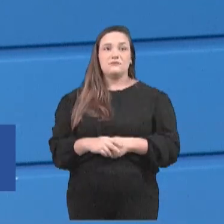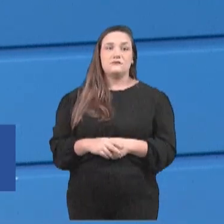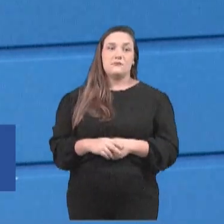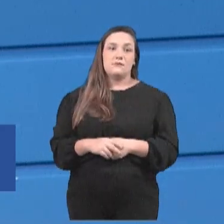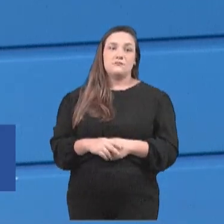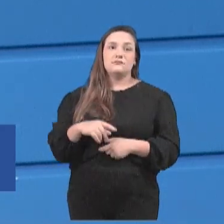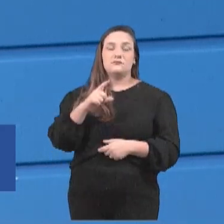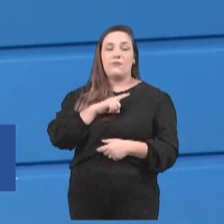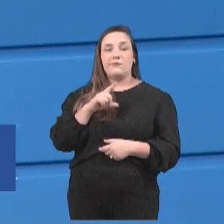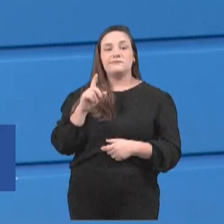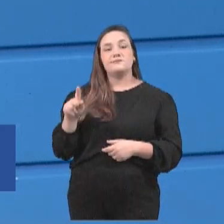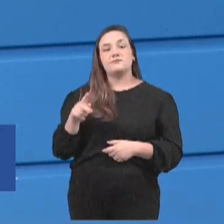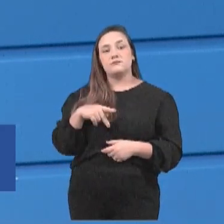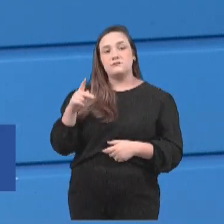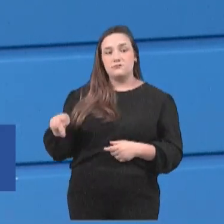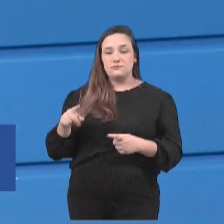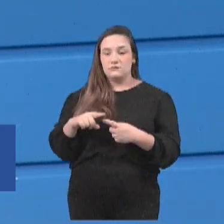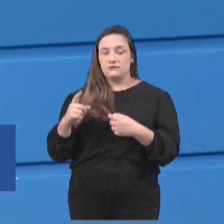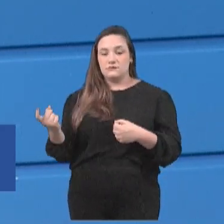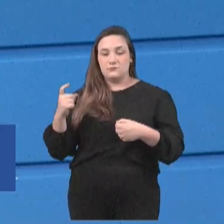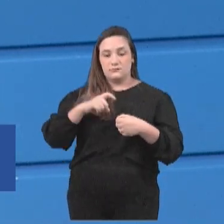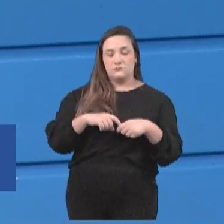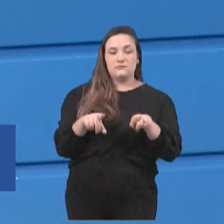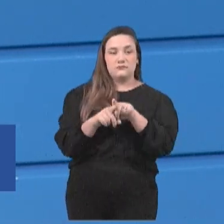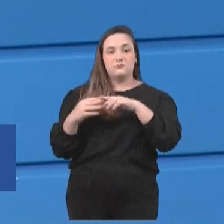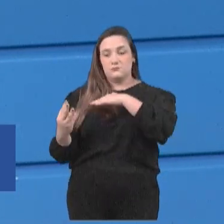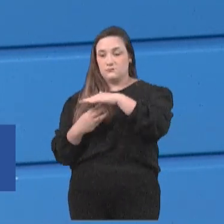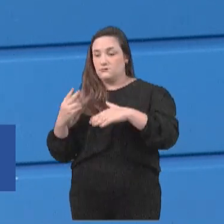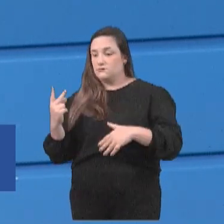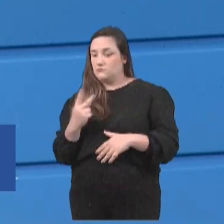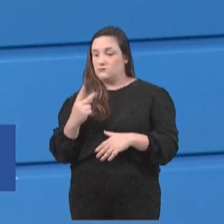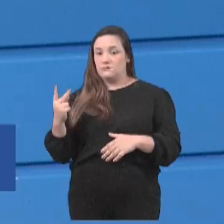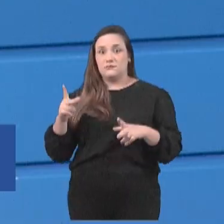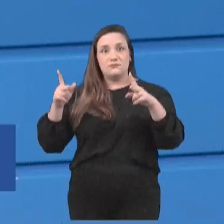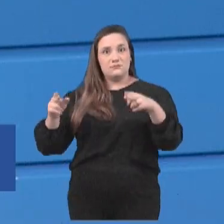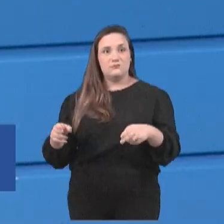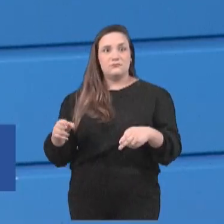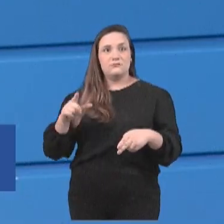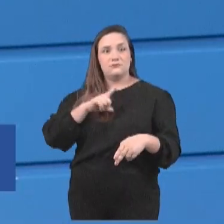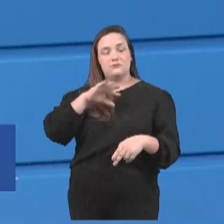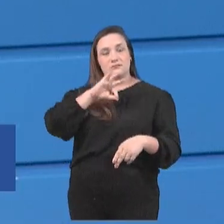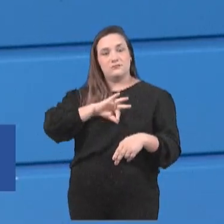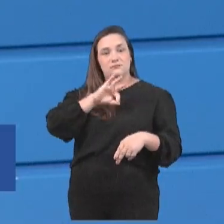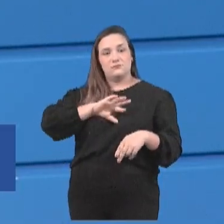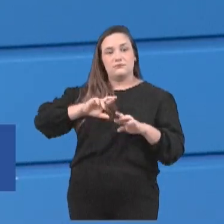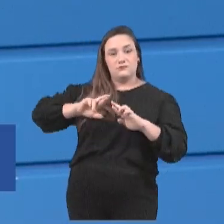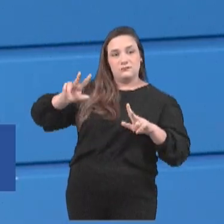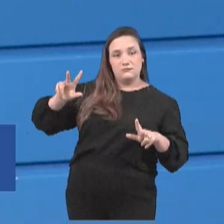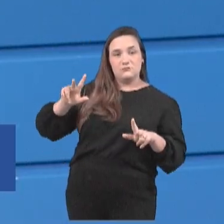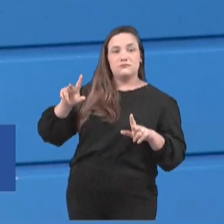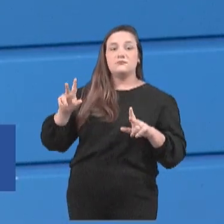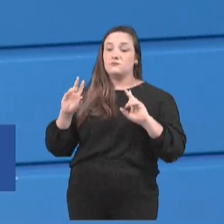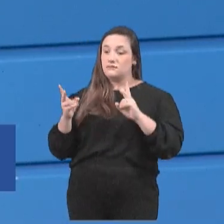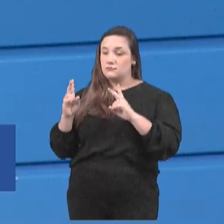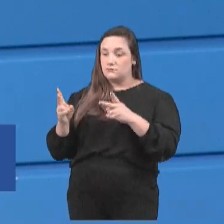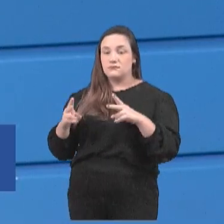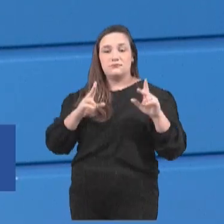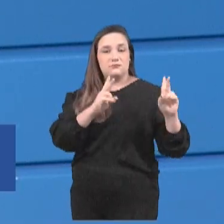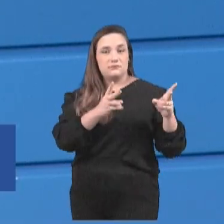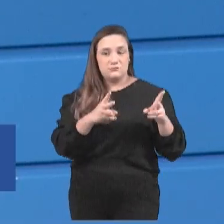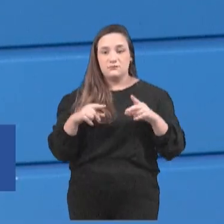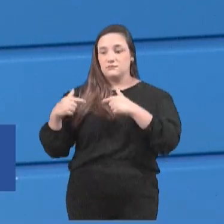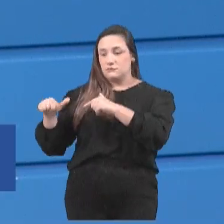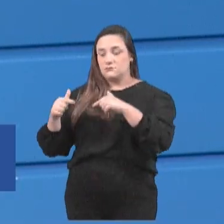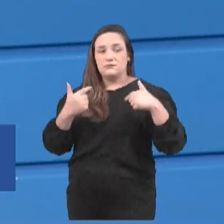professor que é contratado e terceirizado ao mesmo tempo, com salários diferentes, desenvolvendo as mesmas